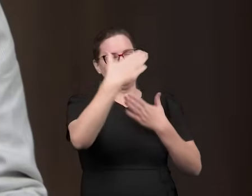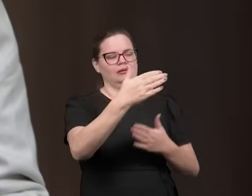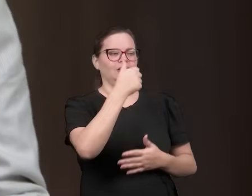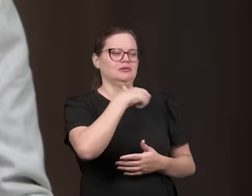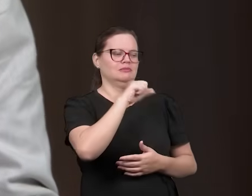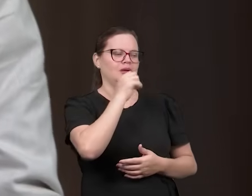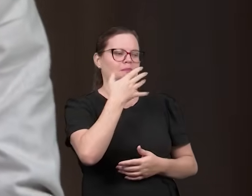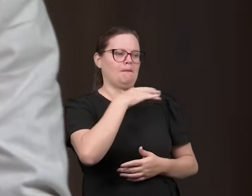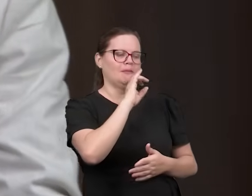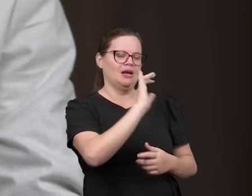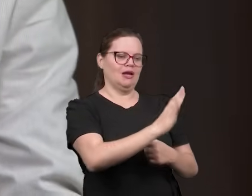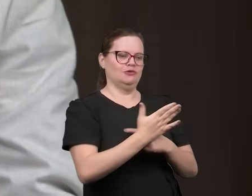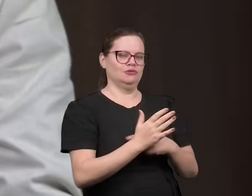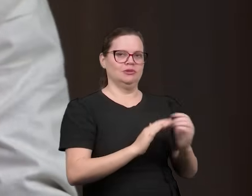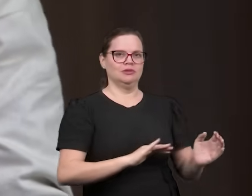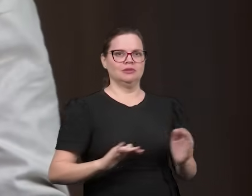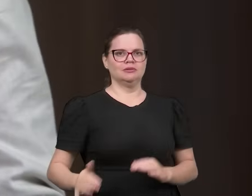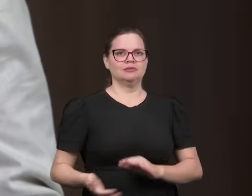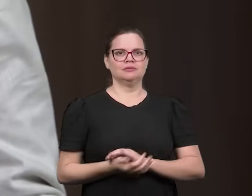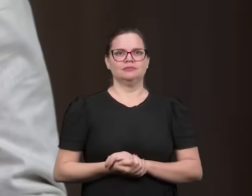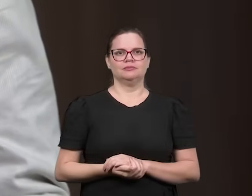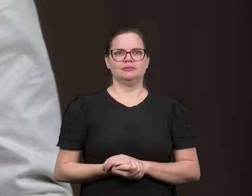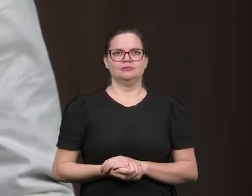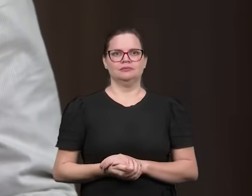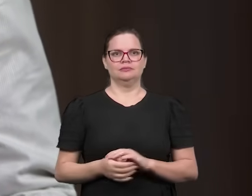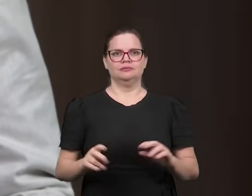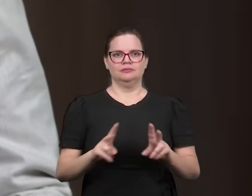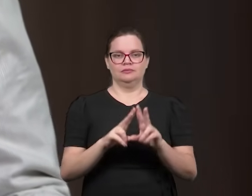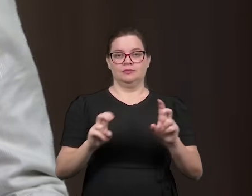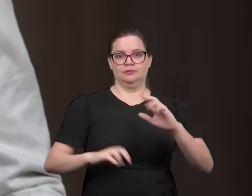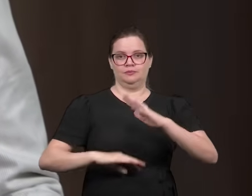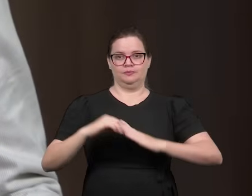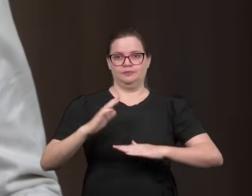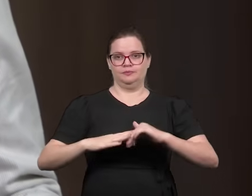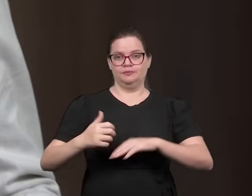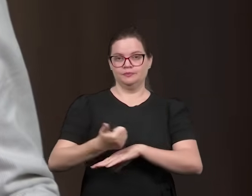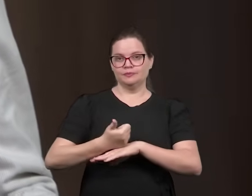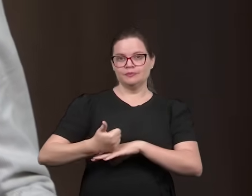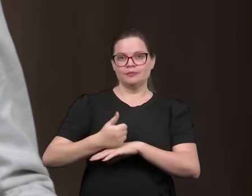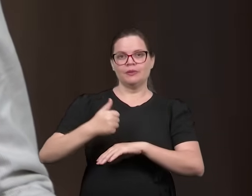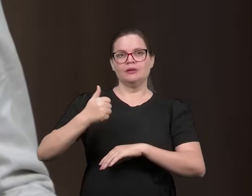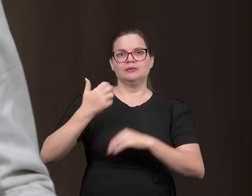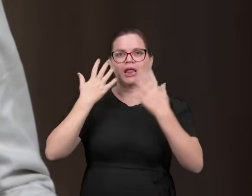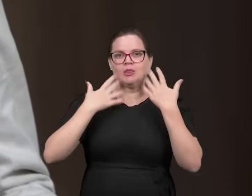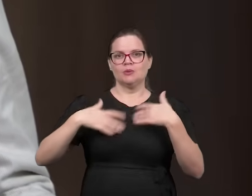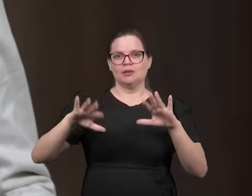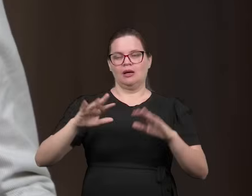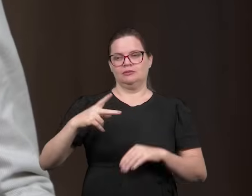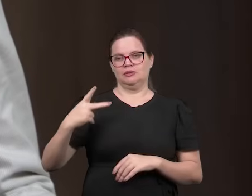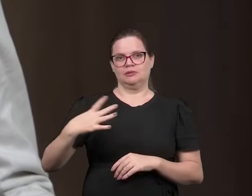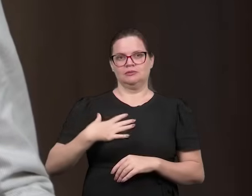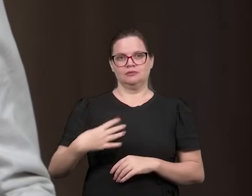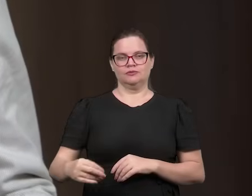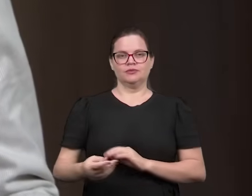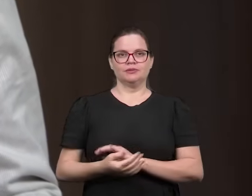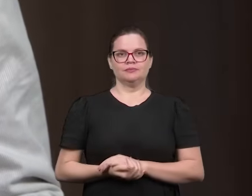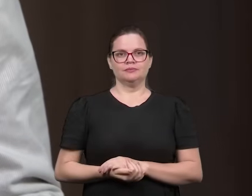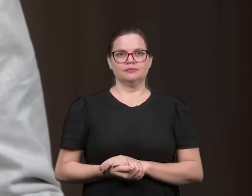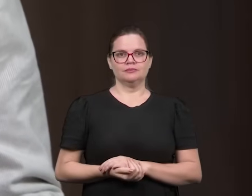reconhecem? Agora nós queríamos aqui, como está falando aqui dos talentos dos filhos, aqui 3 meninos talentosíssimos,